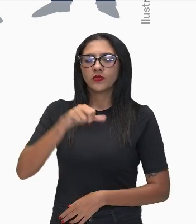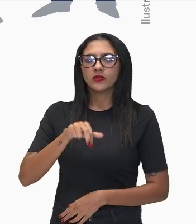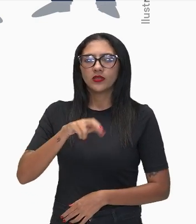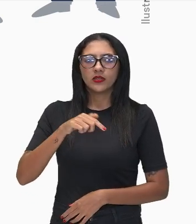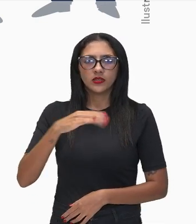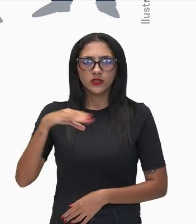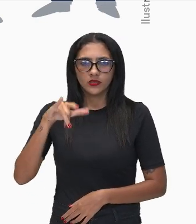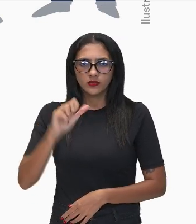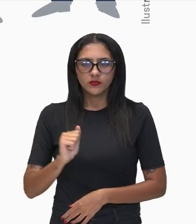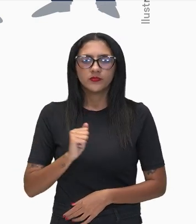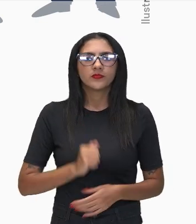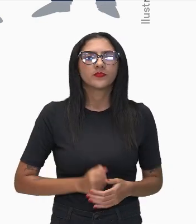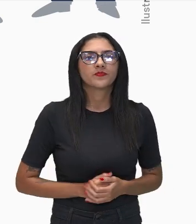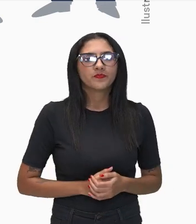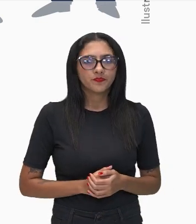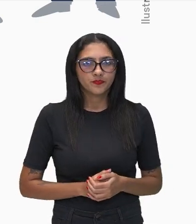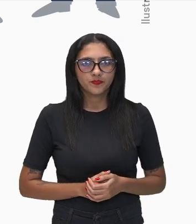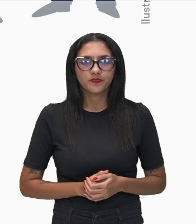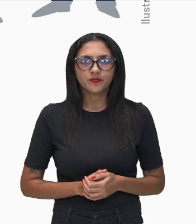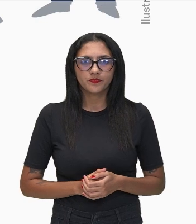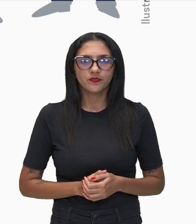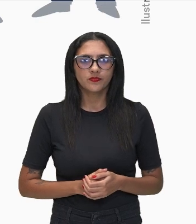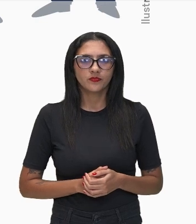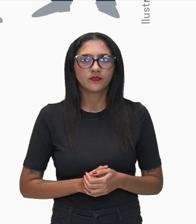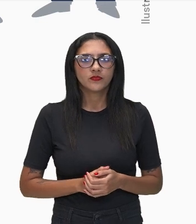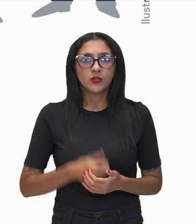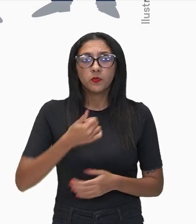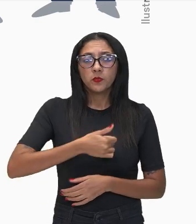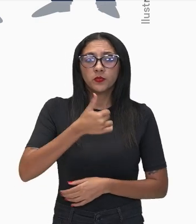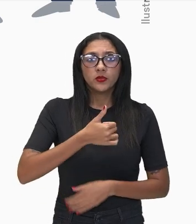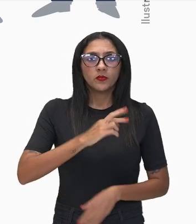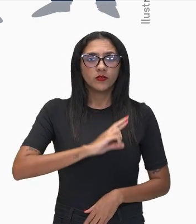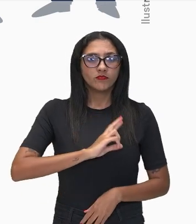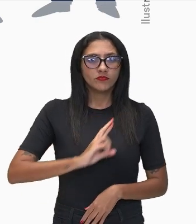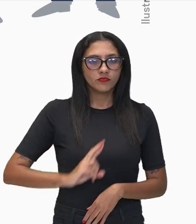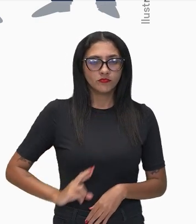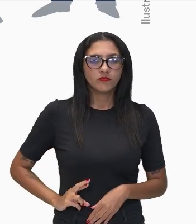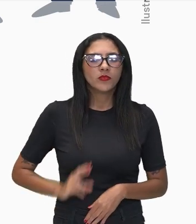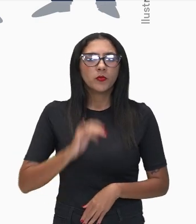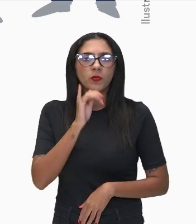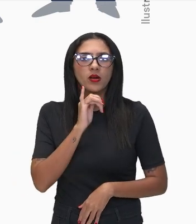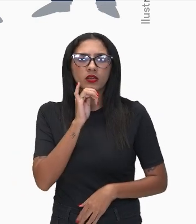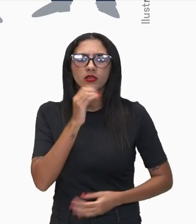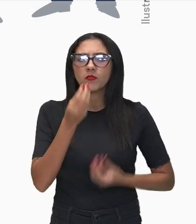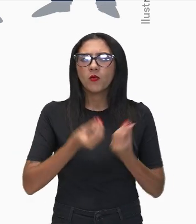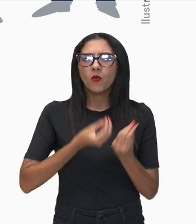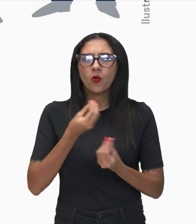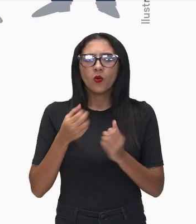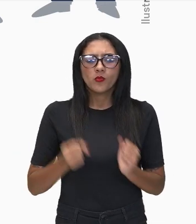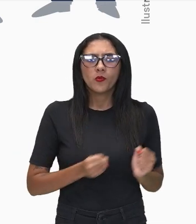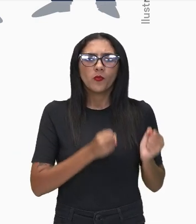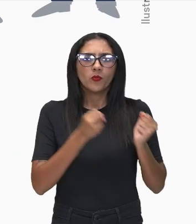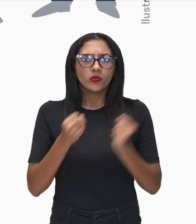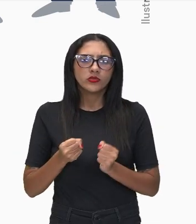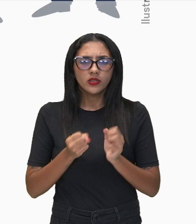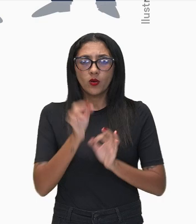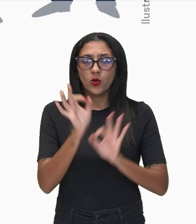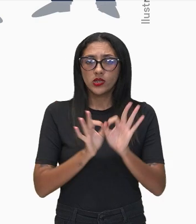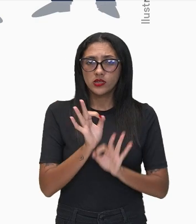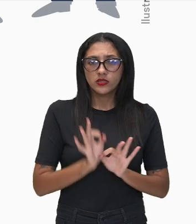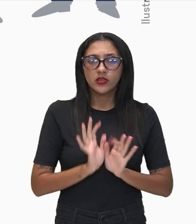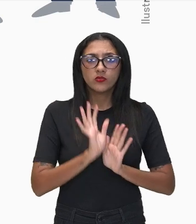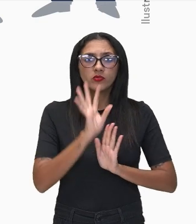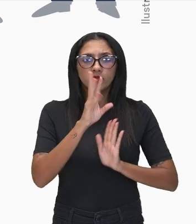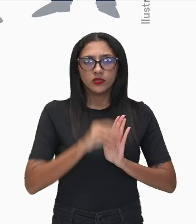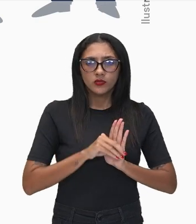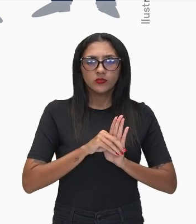referir, né, à forma como os estados nacionais, eles se organizam politicamente. Então,